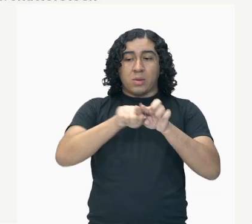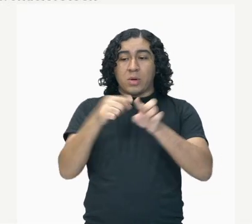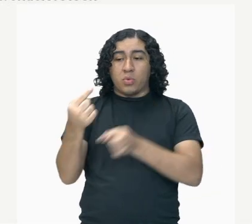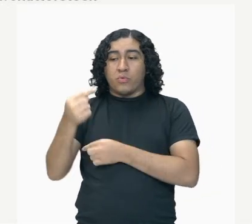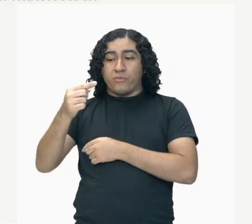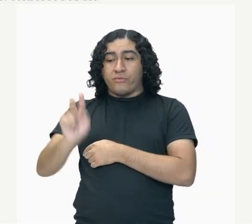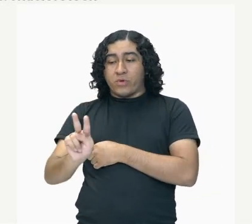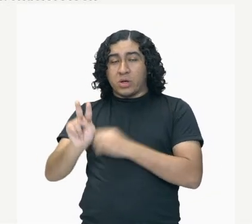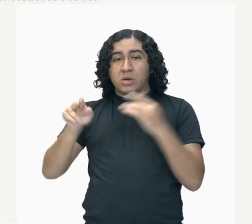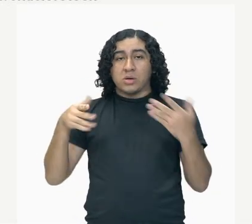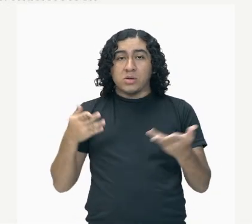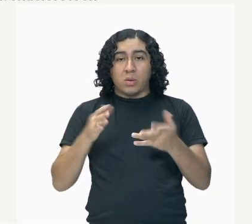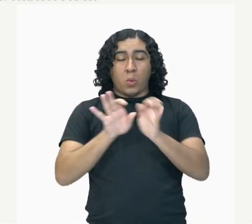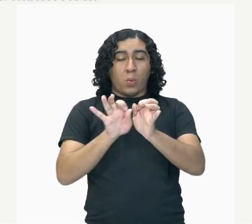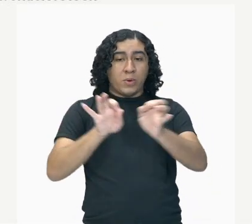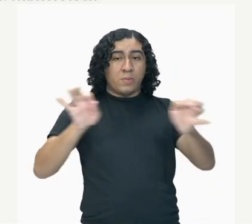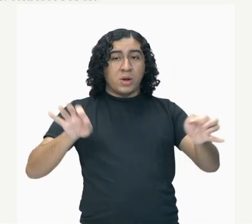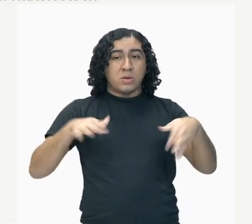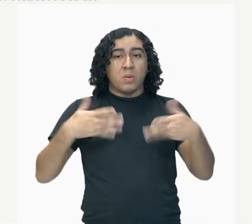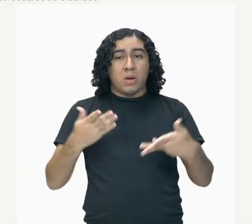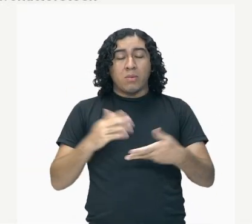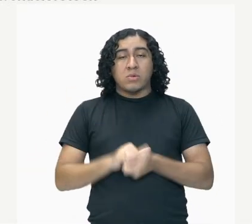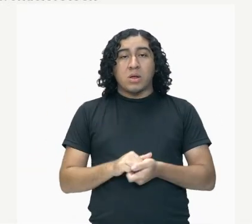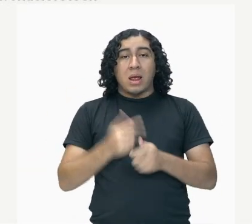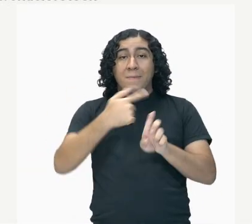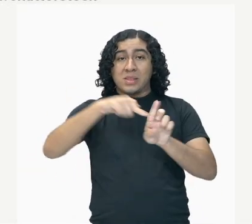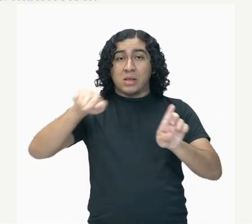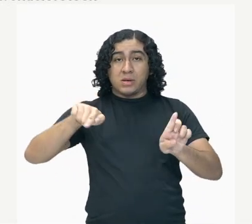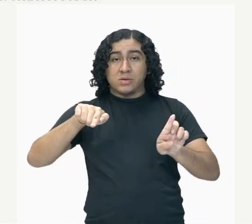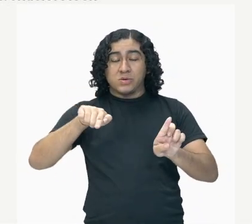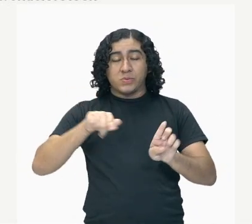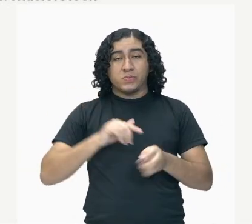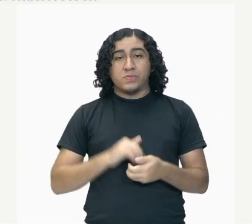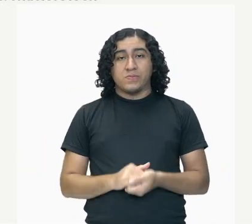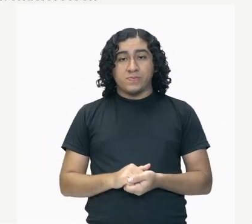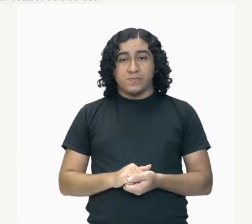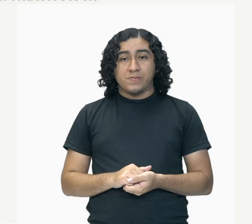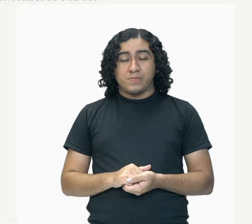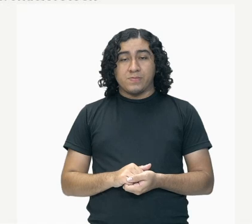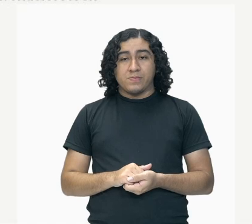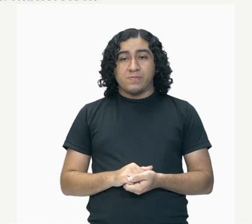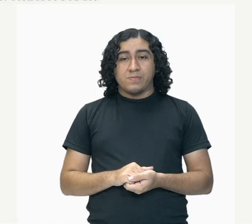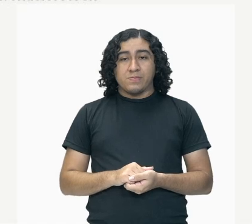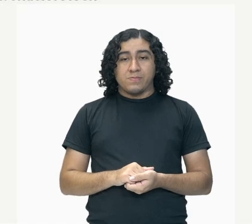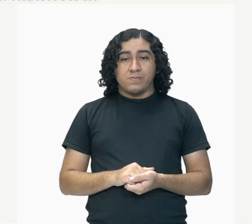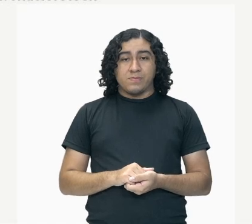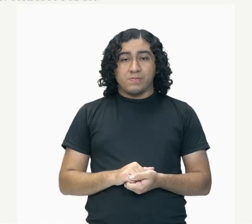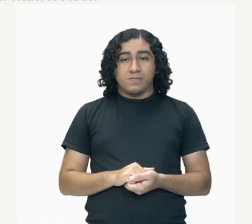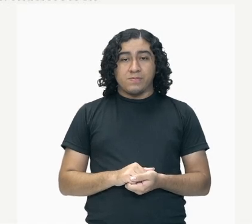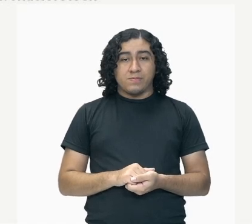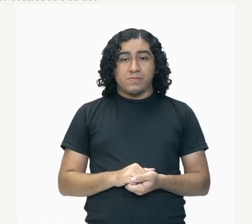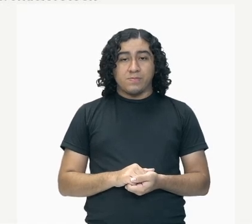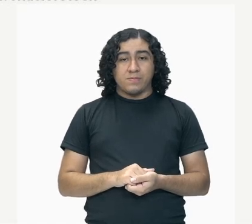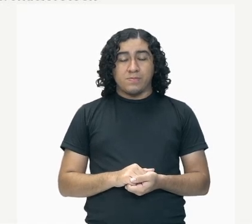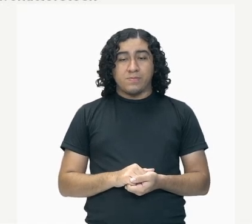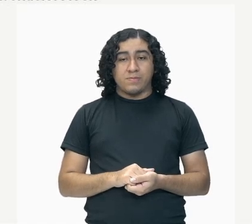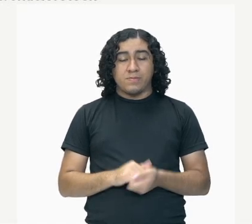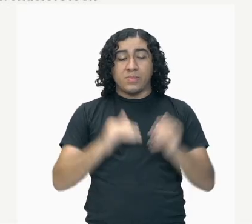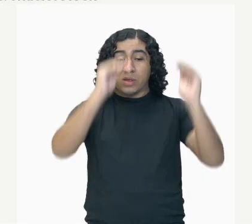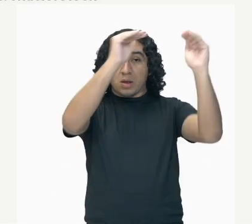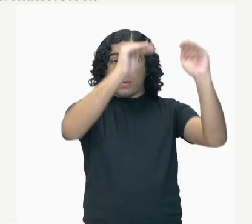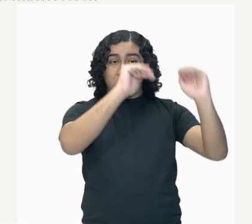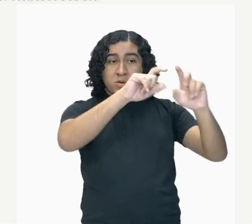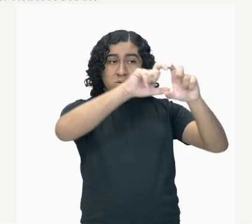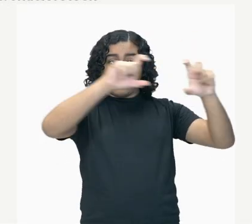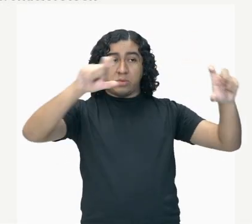comprimento da corda é a metade do comprimento de onda no primeiro harmônico no segundo harmônico quando n é iG